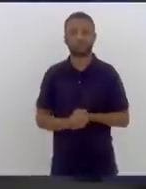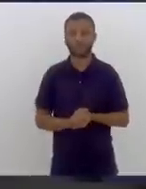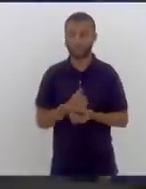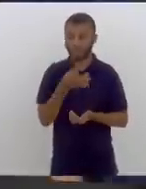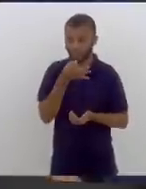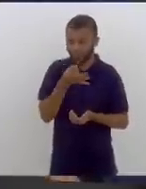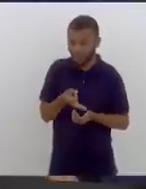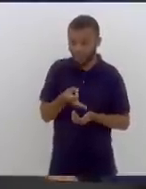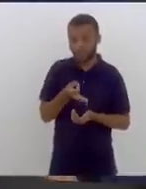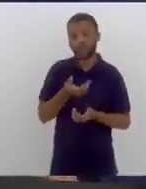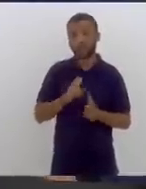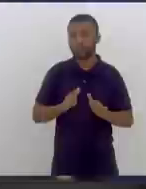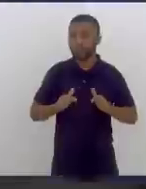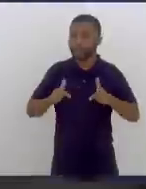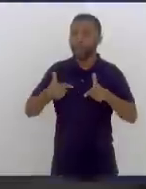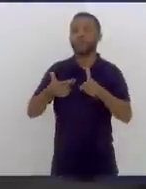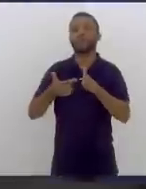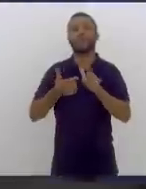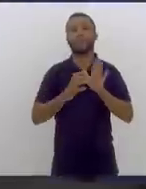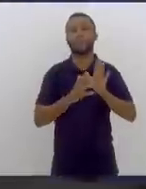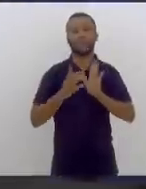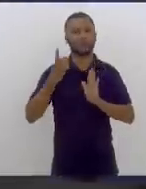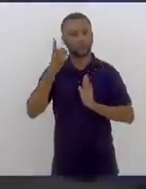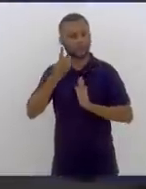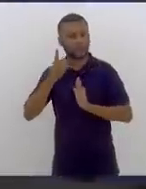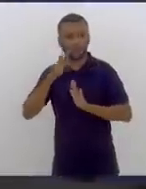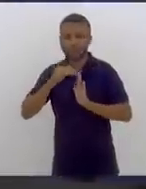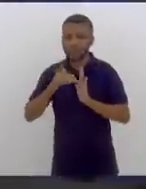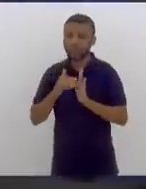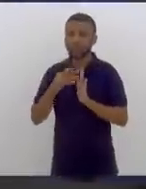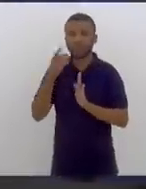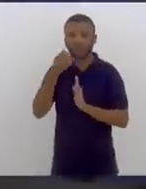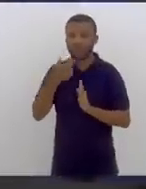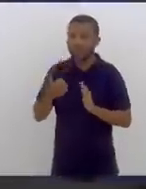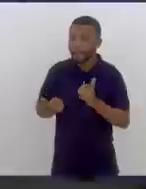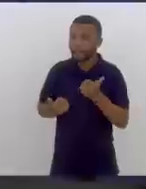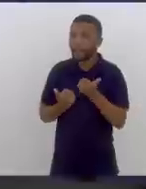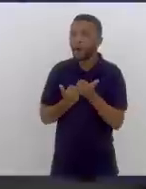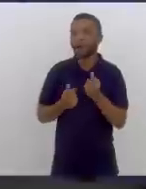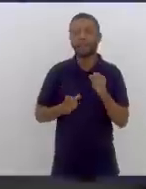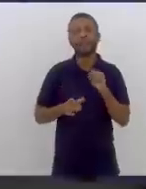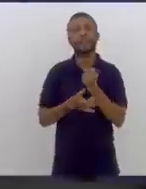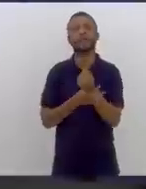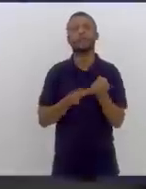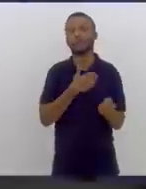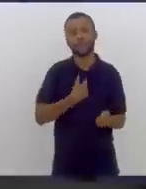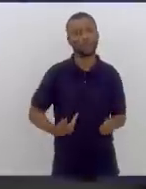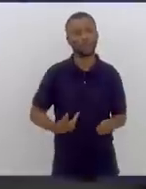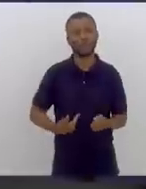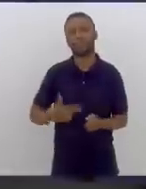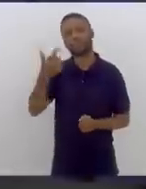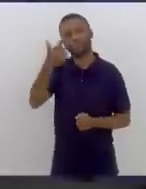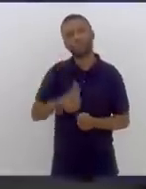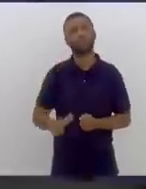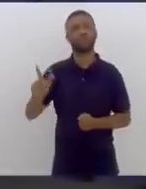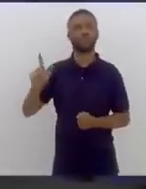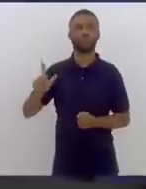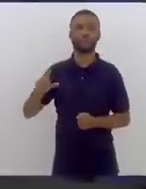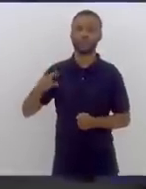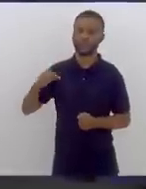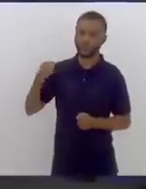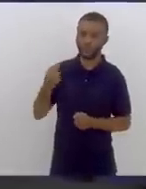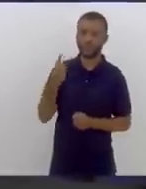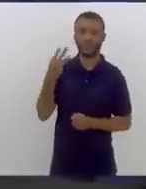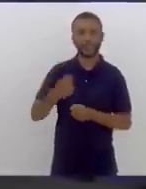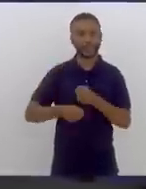da frente parlamentar de todos os deputados para segurança pública mais uma vez depois de